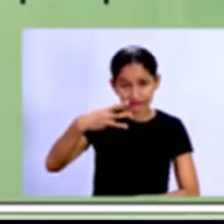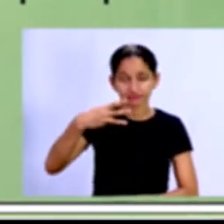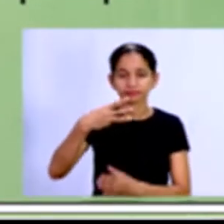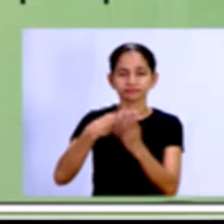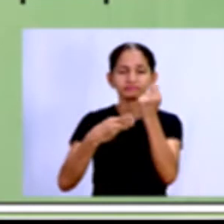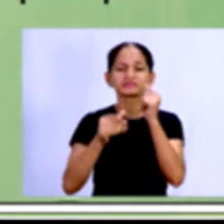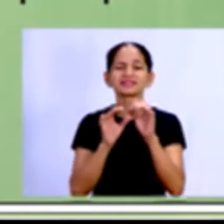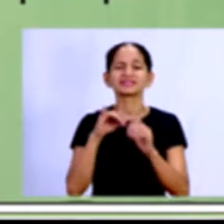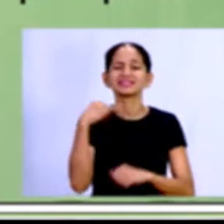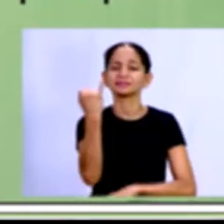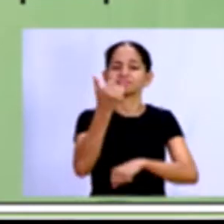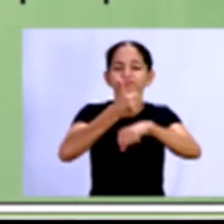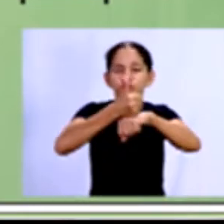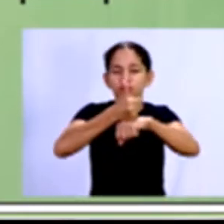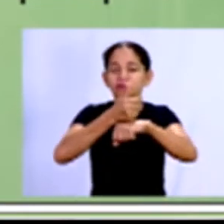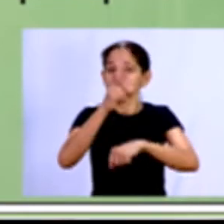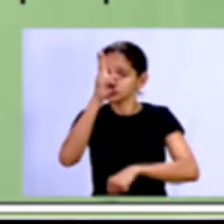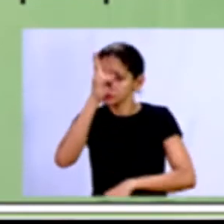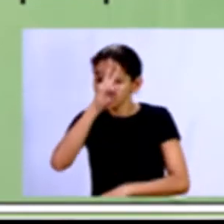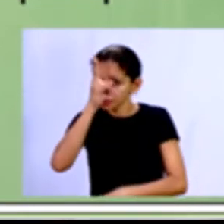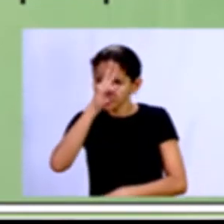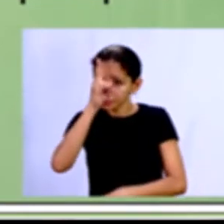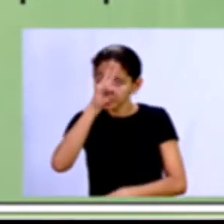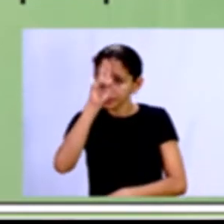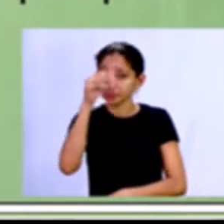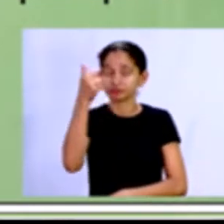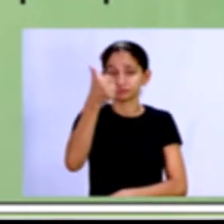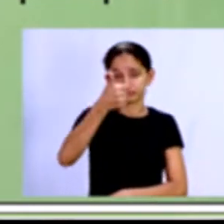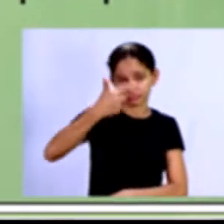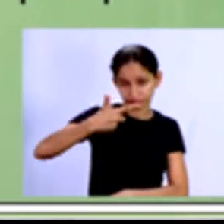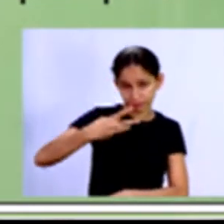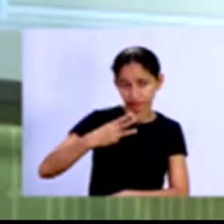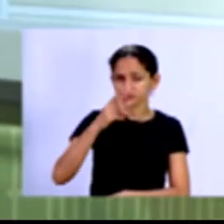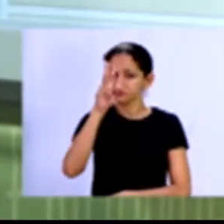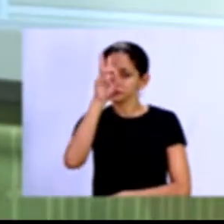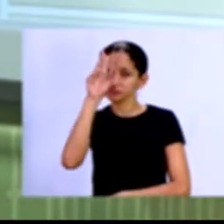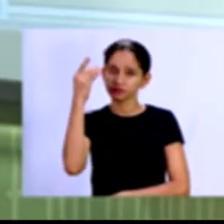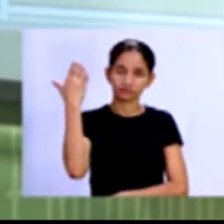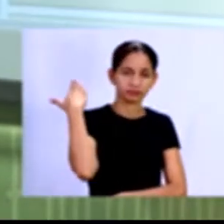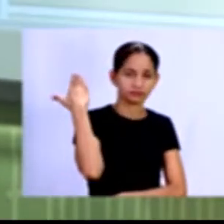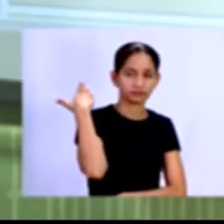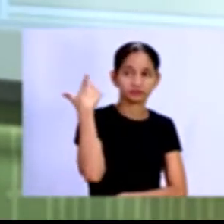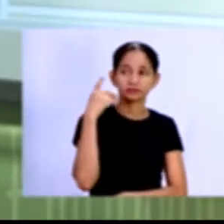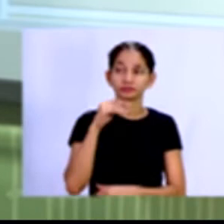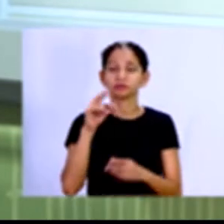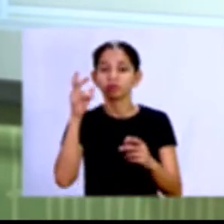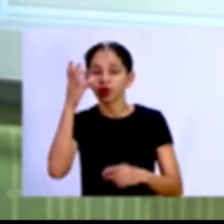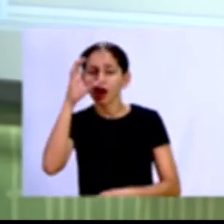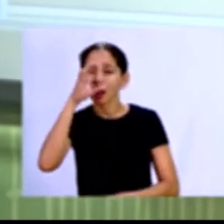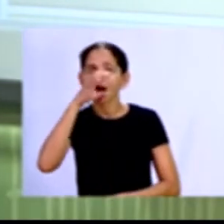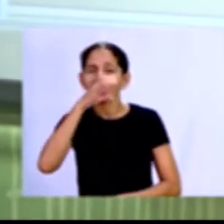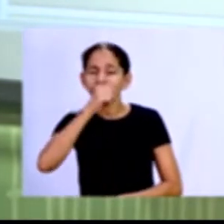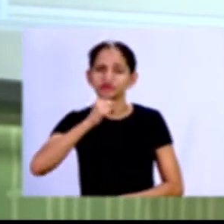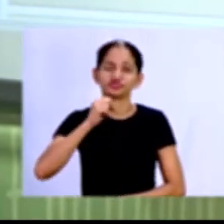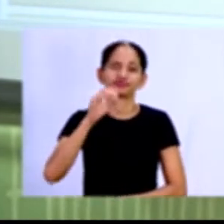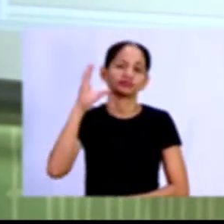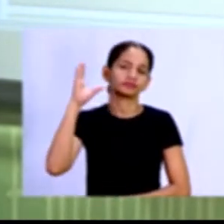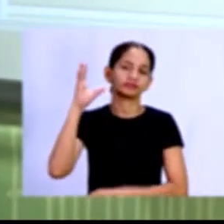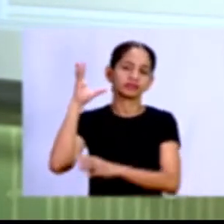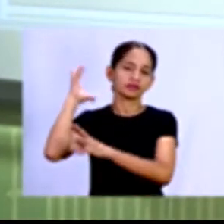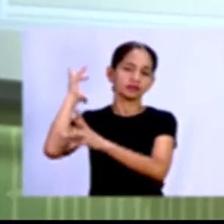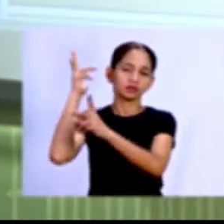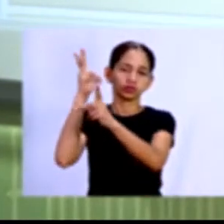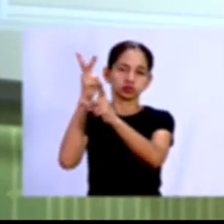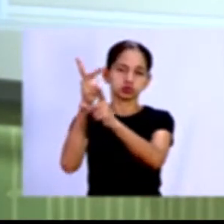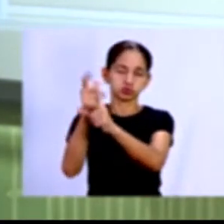princípios fundamentais. Lembra quais foram eles? Quais foram esses princípios? Vamos lá, faça um esforço aí, a gente repete aqui, é o